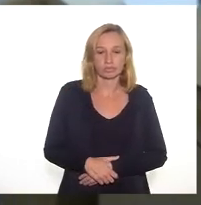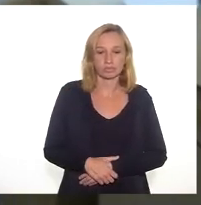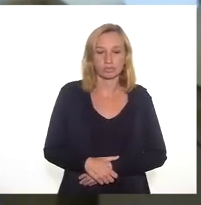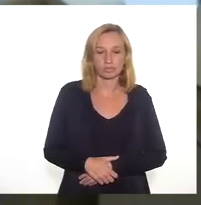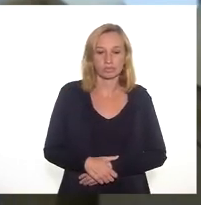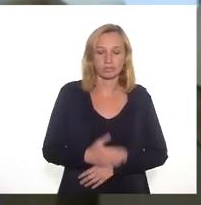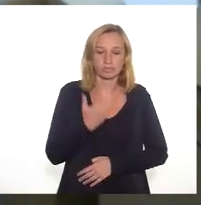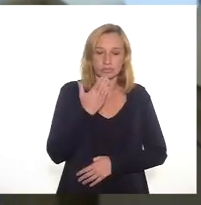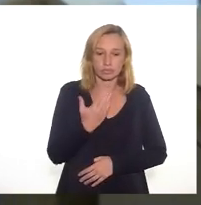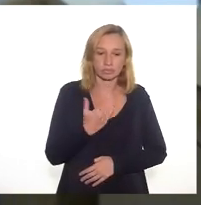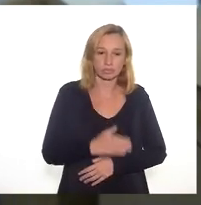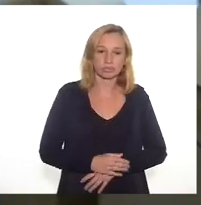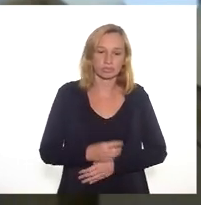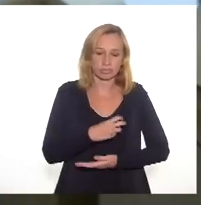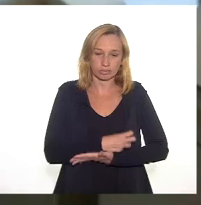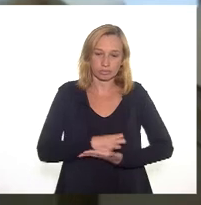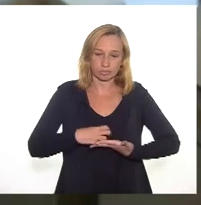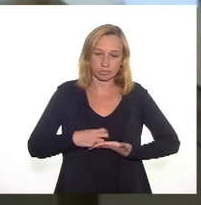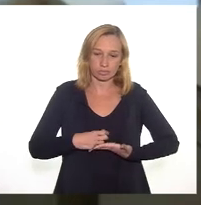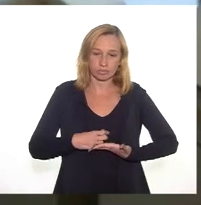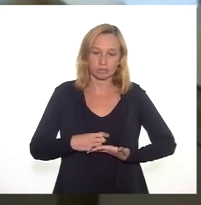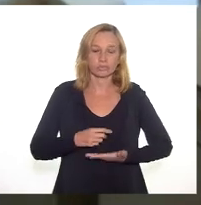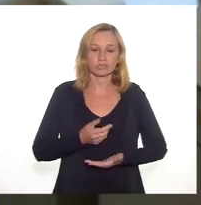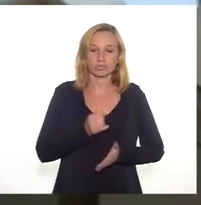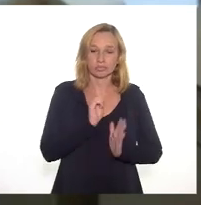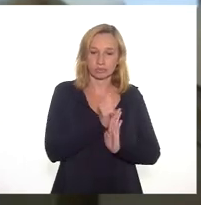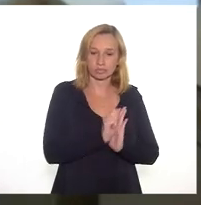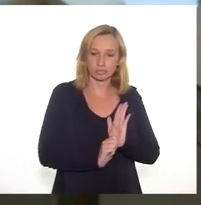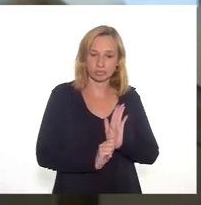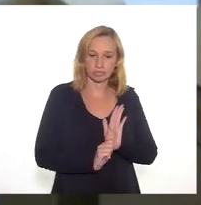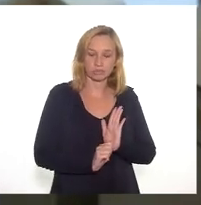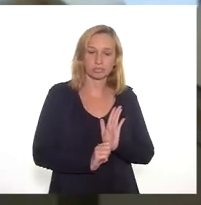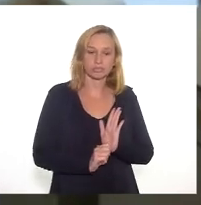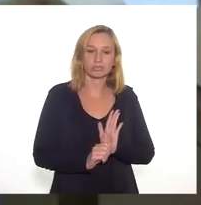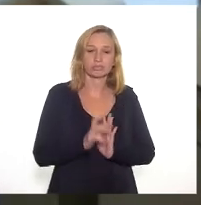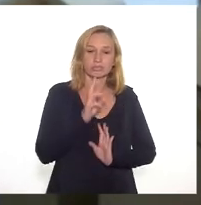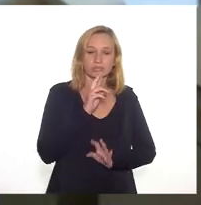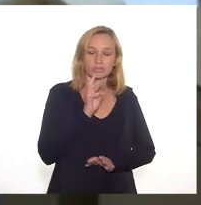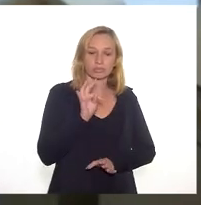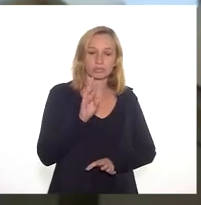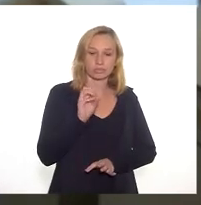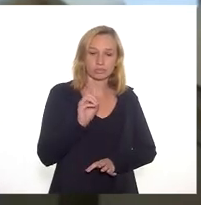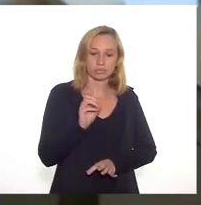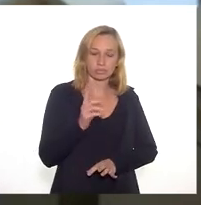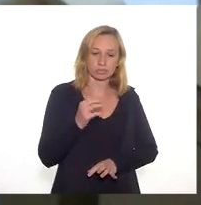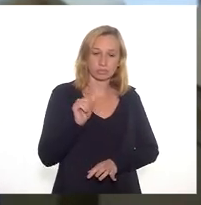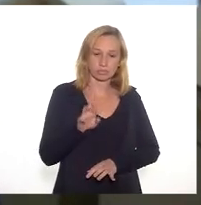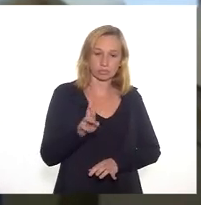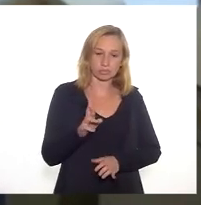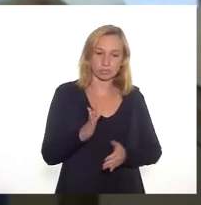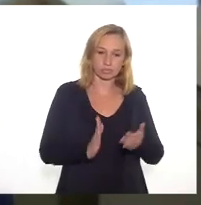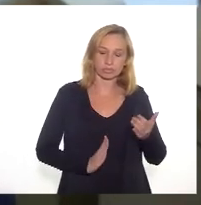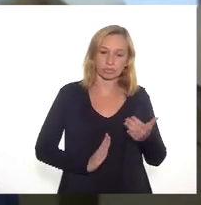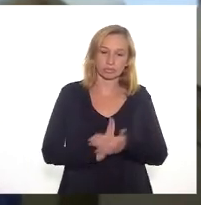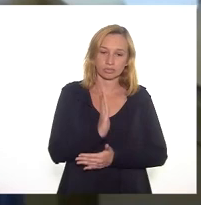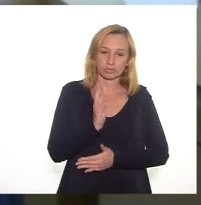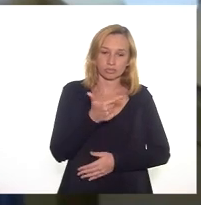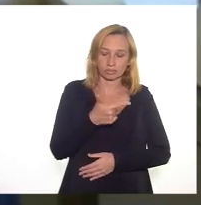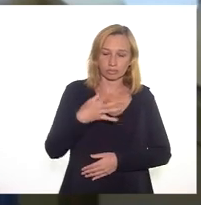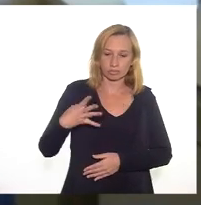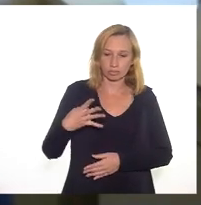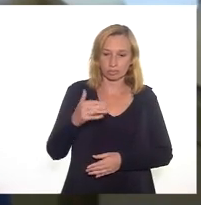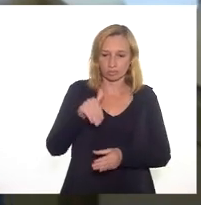O pedido de impeachment, função do relatório do Rodrigo Bacelar, foi aprovado por 24